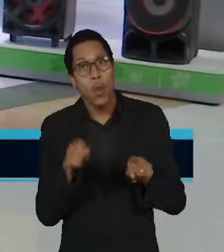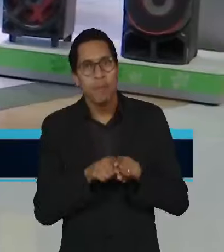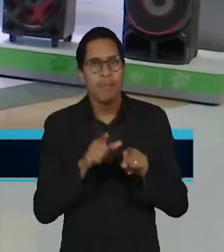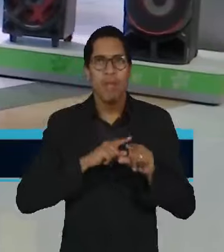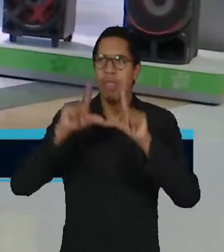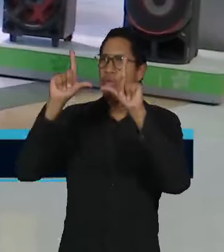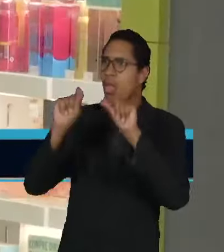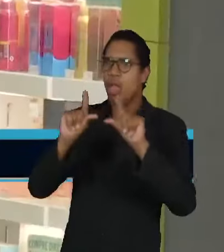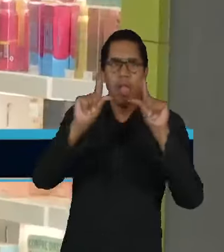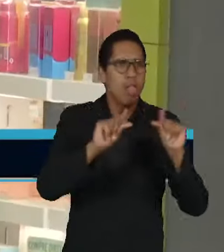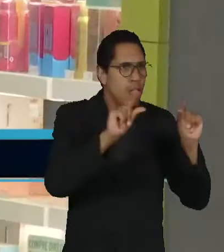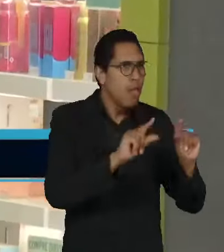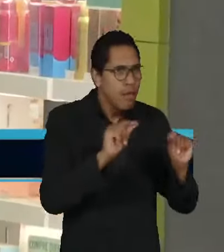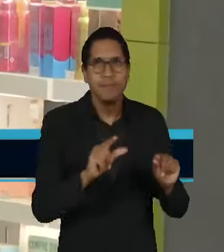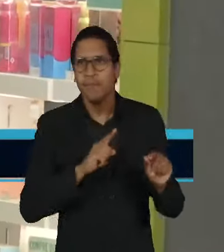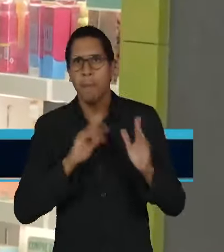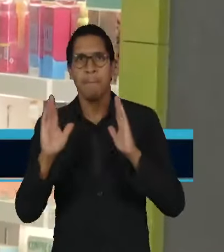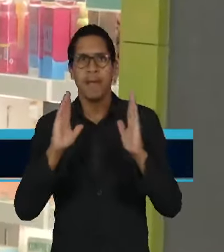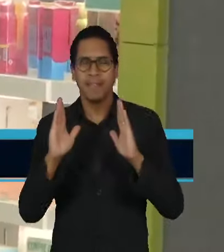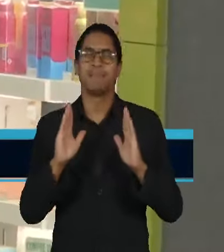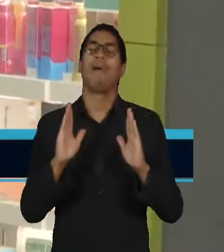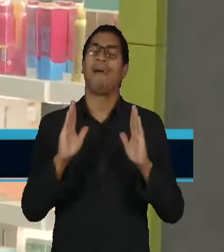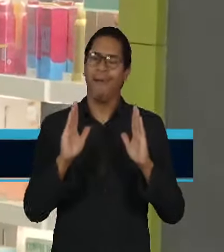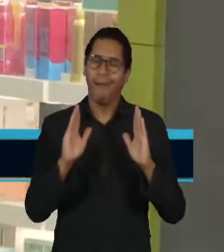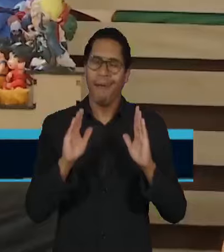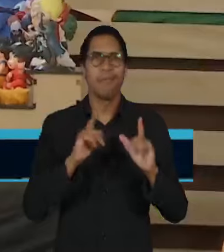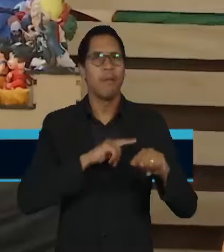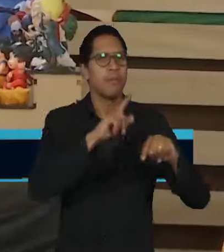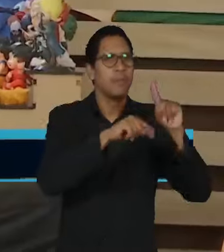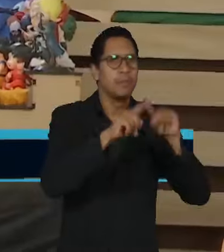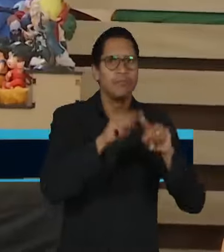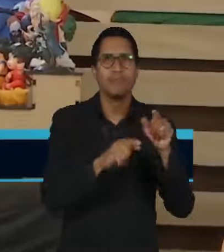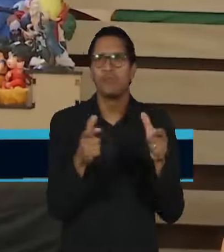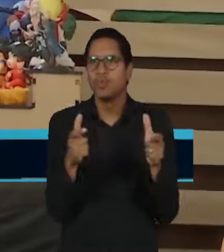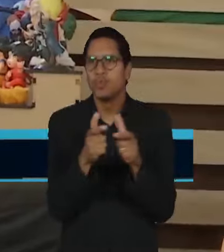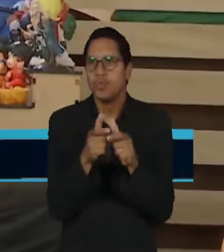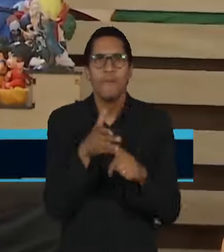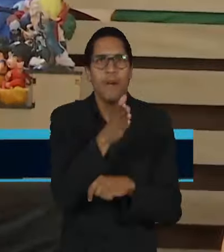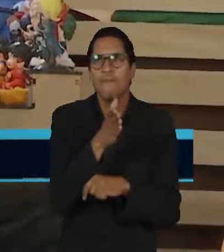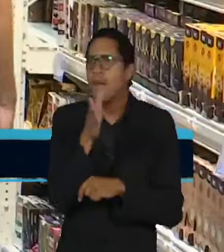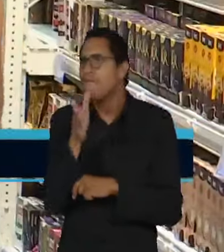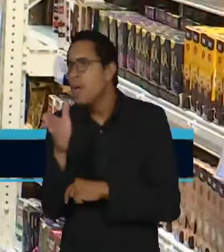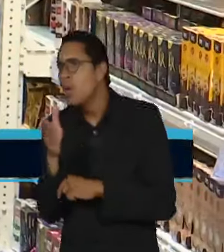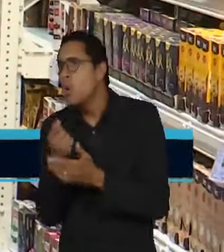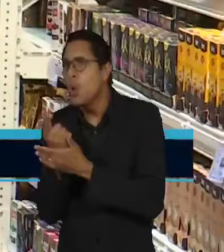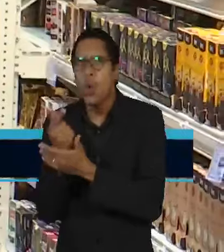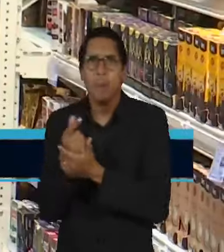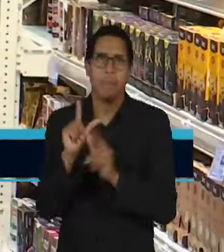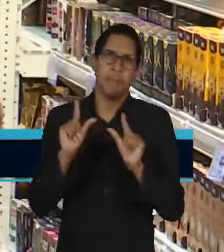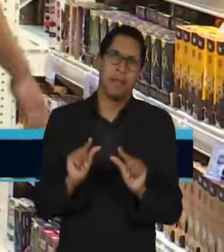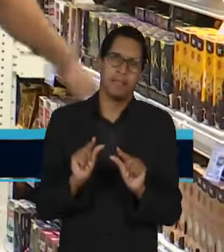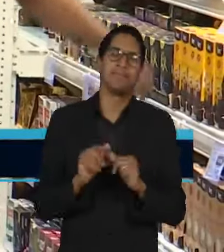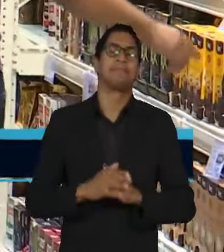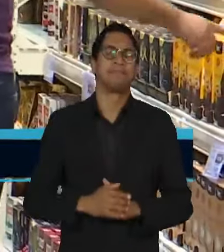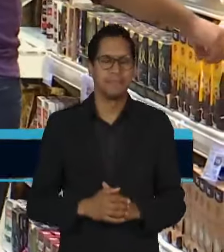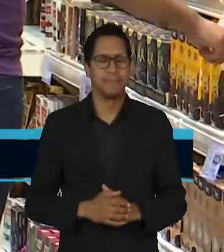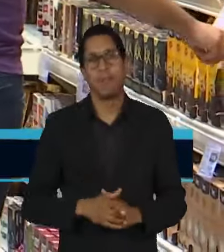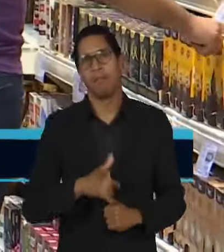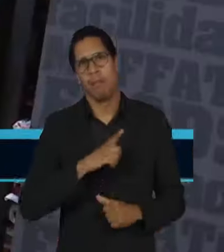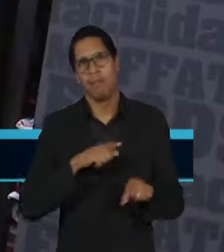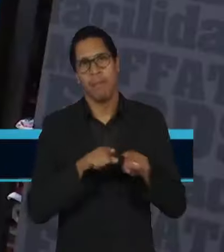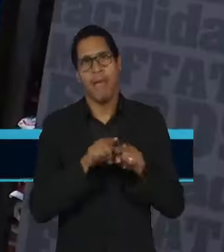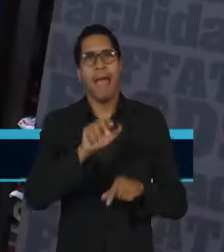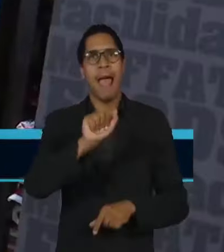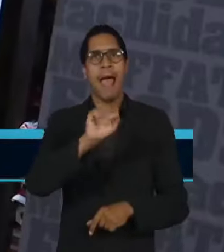liquidações acontecem. Reduzir a quantidade de produtos e as idas às compras, além de frequentar